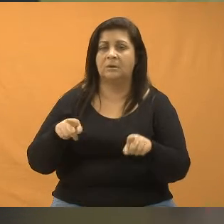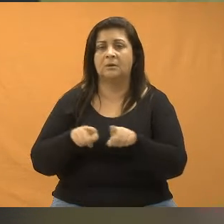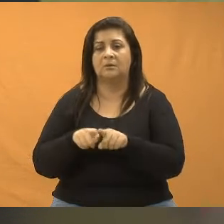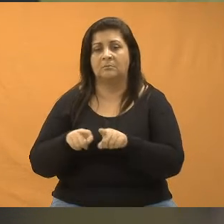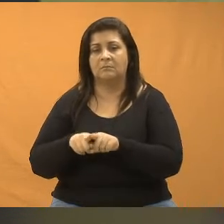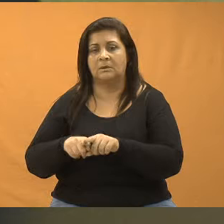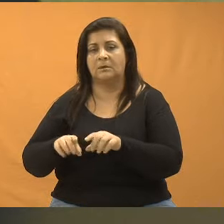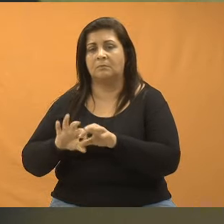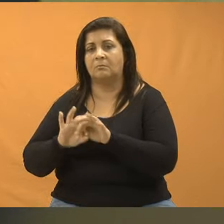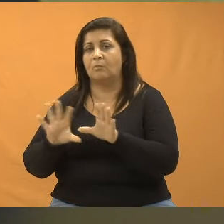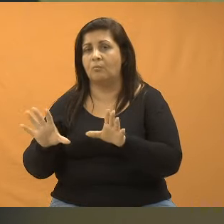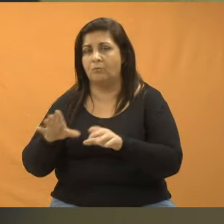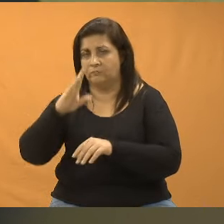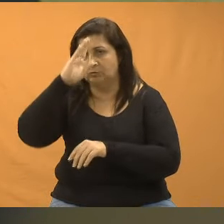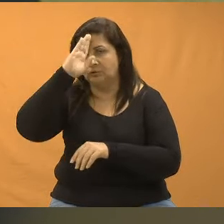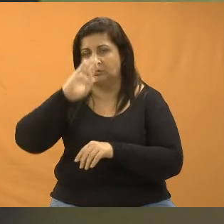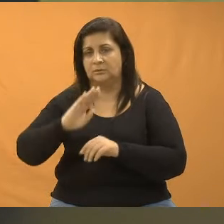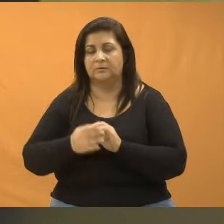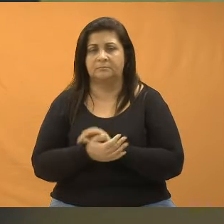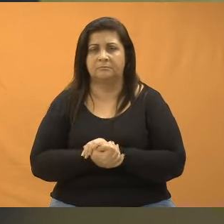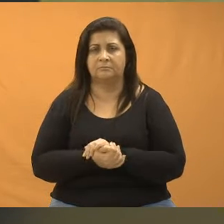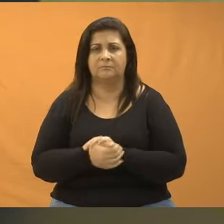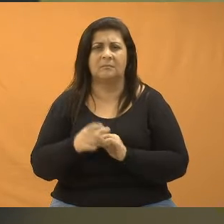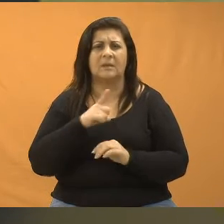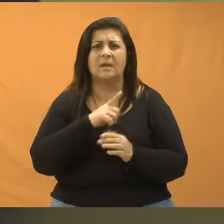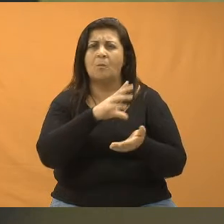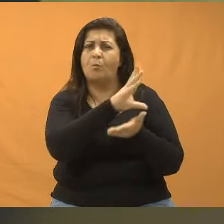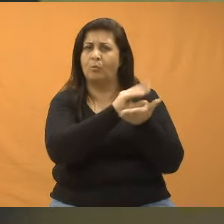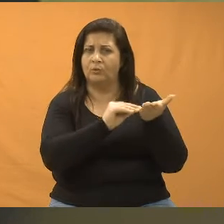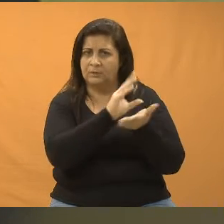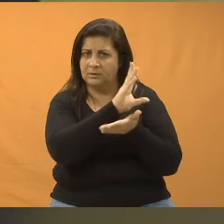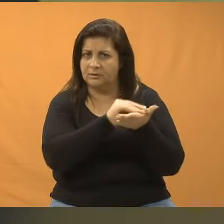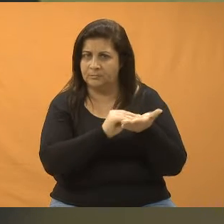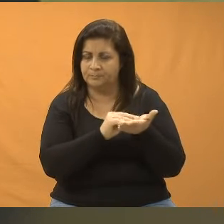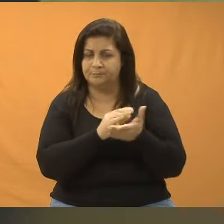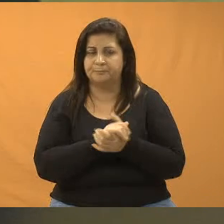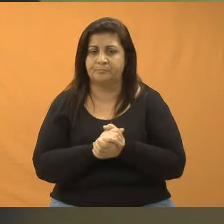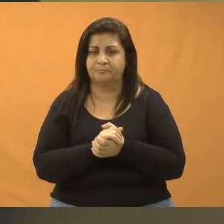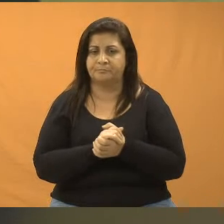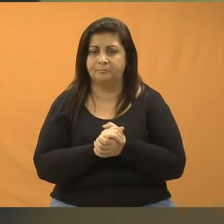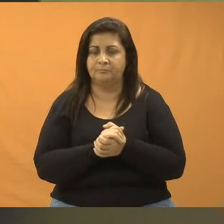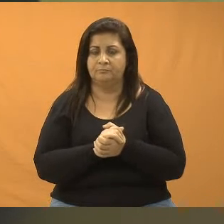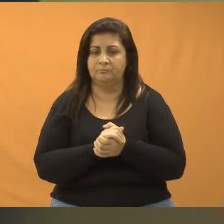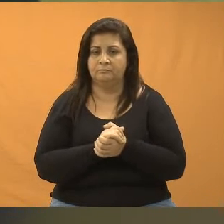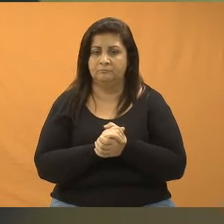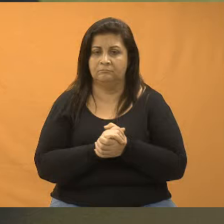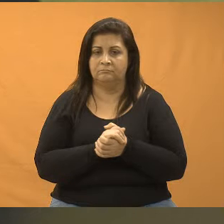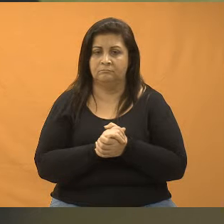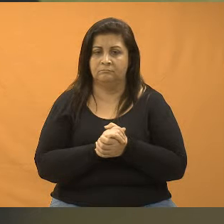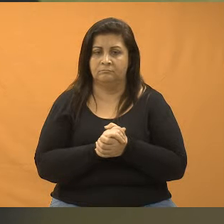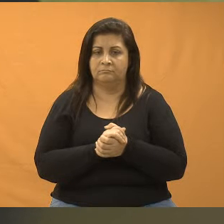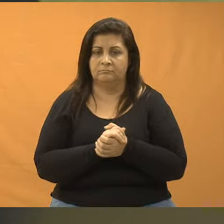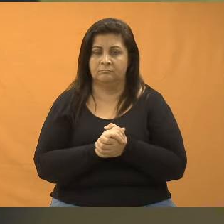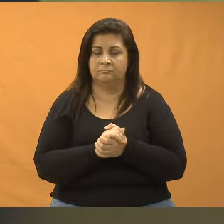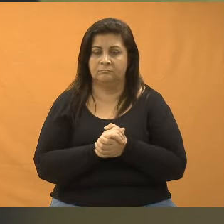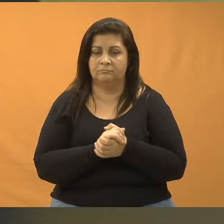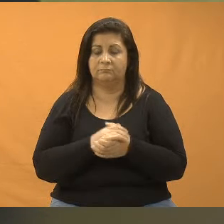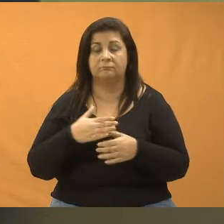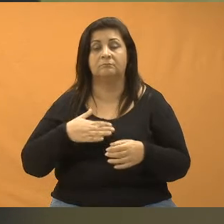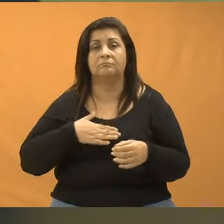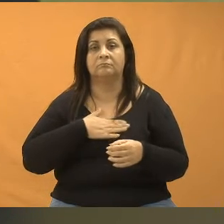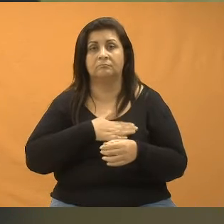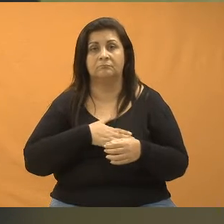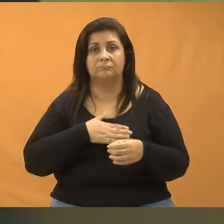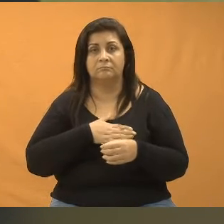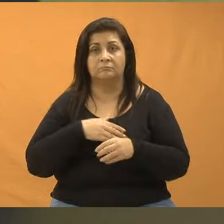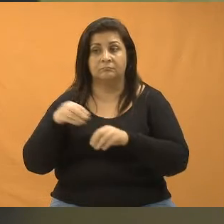também perguntou a questão de modelos, né? A gente tem a questão que a gente gostaria de